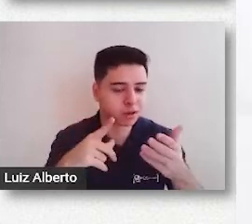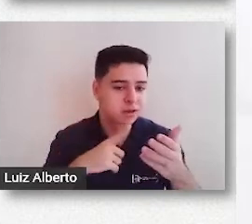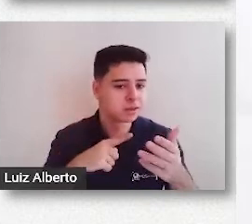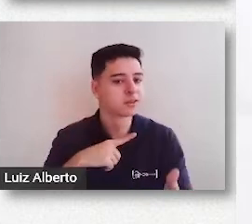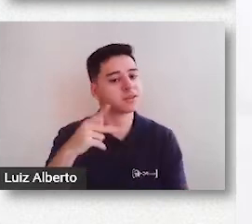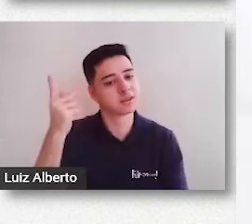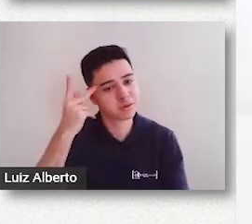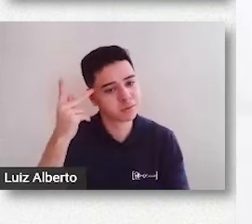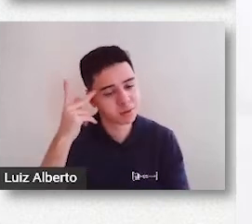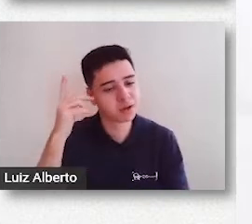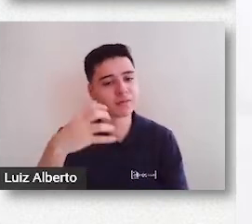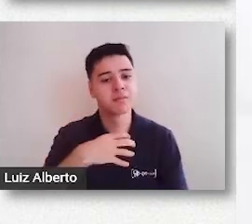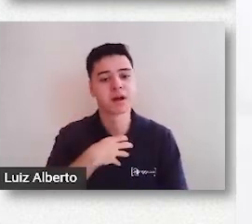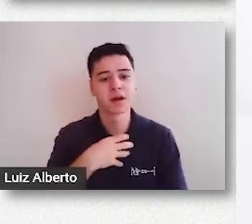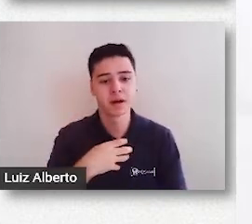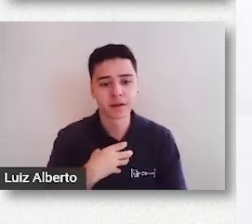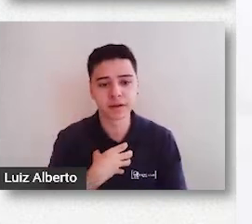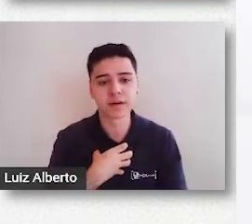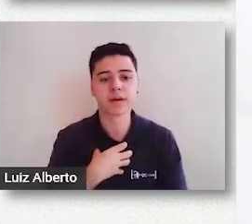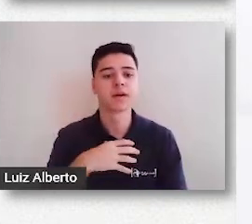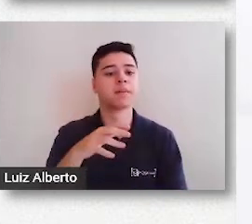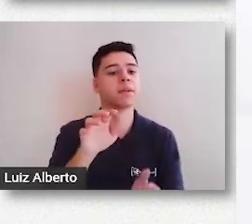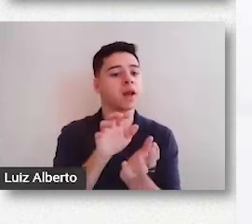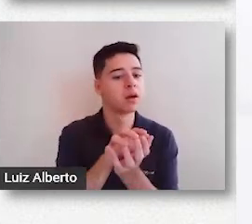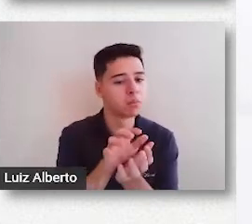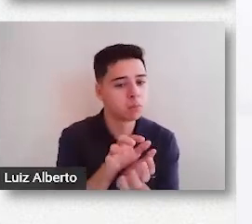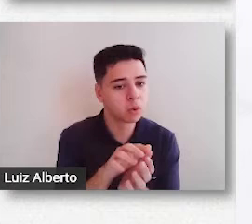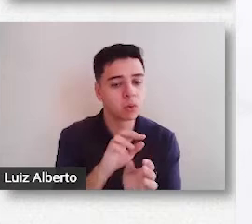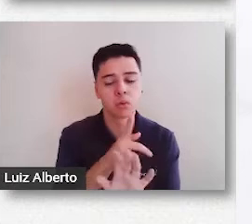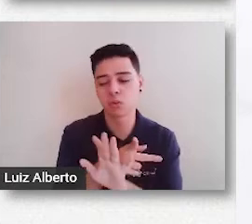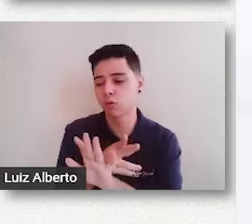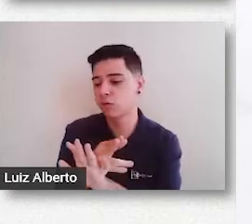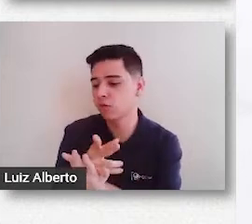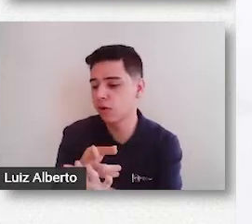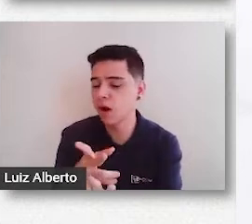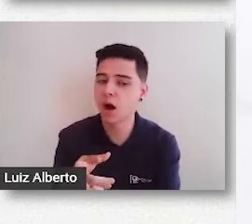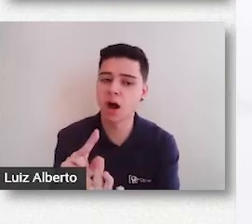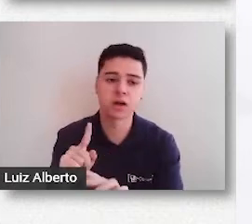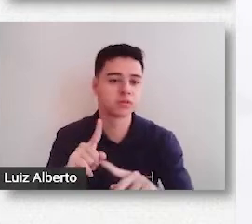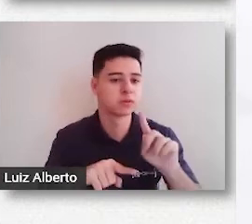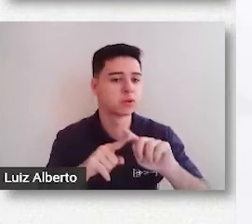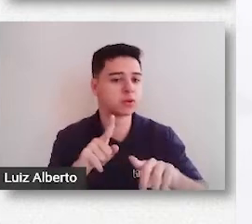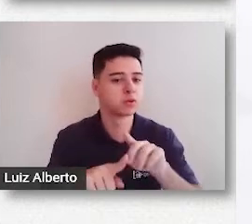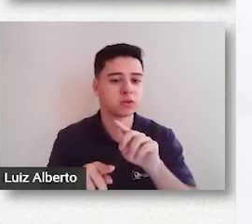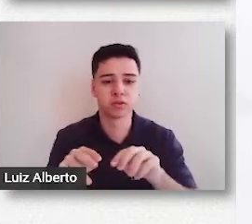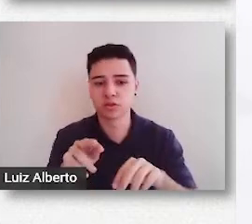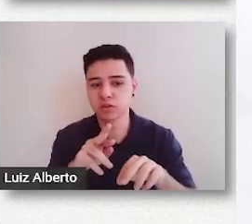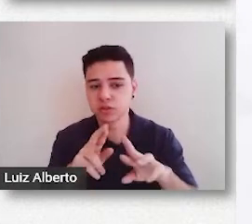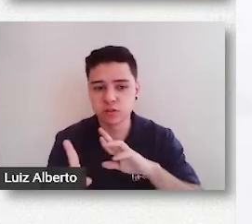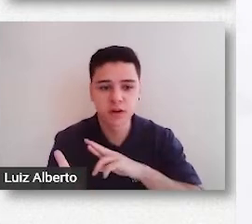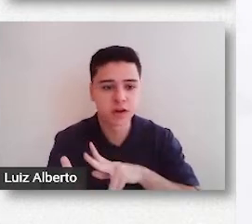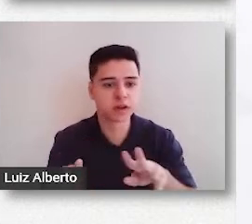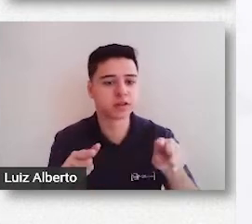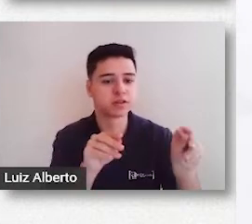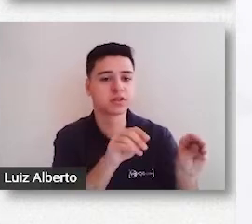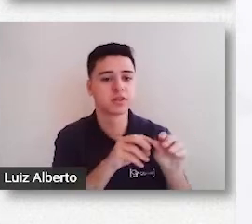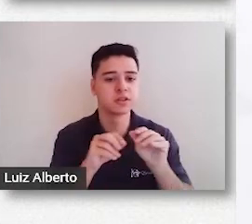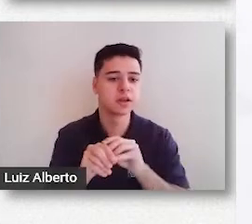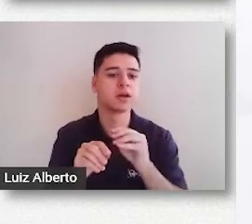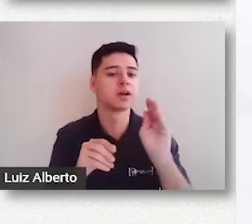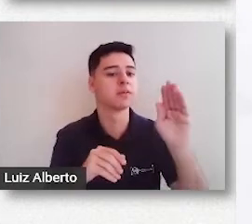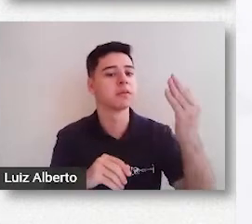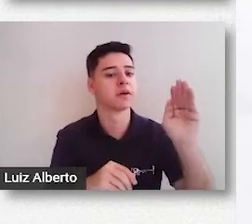de Bahia, de Pernambuco, de vários materiais diferentes, de terracota, de madeira, né?